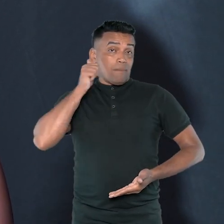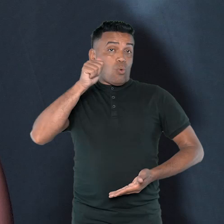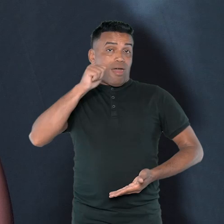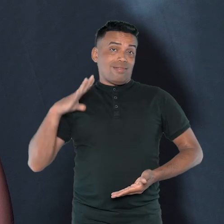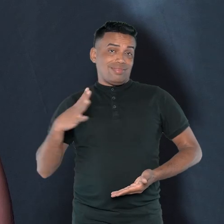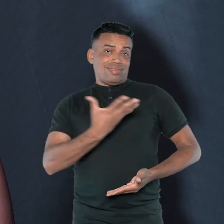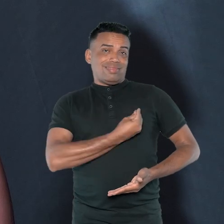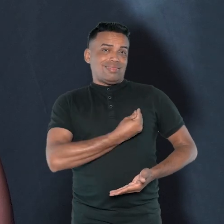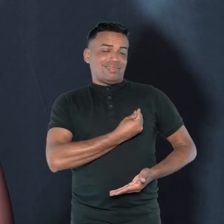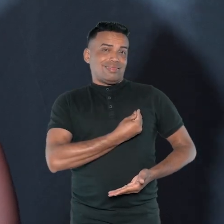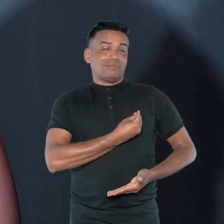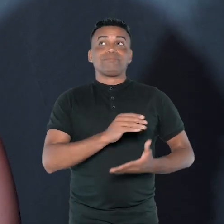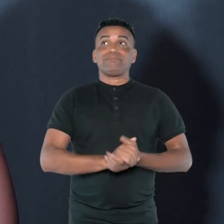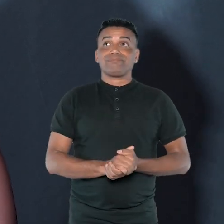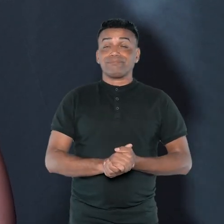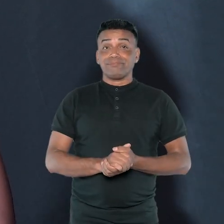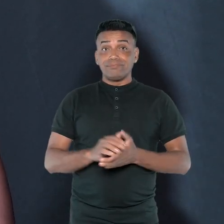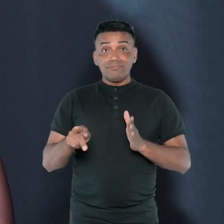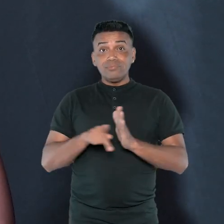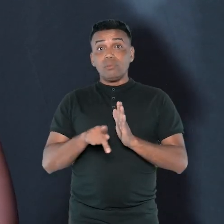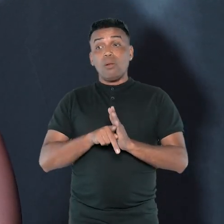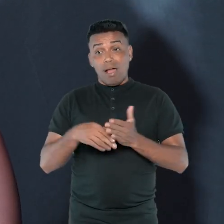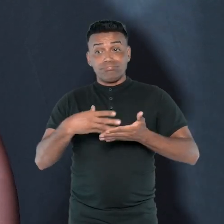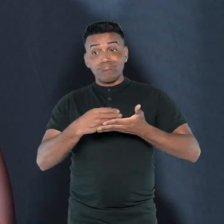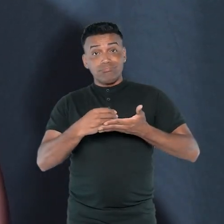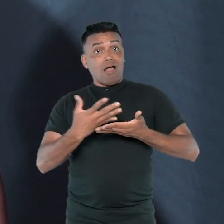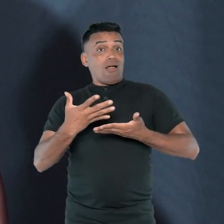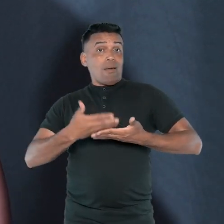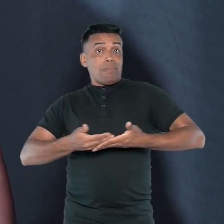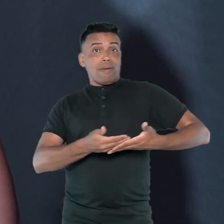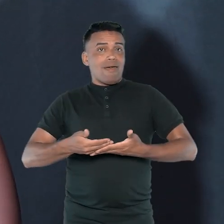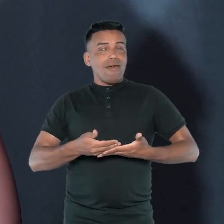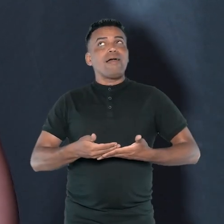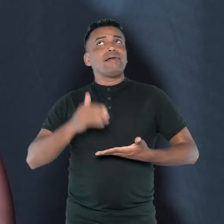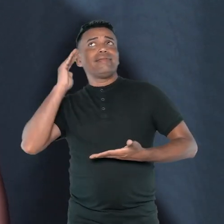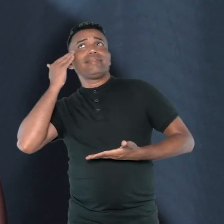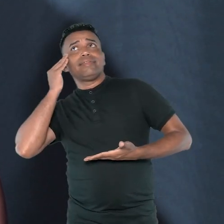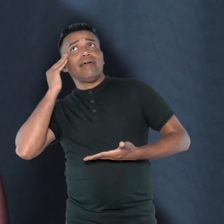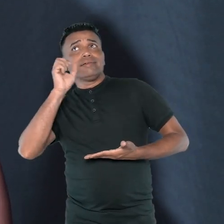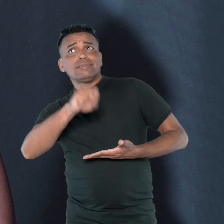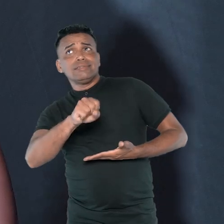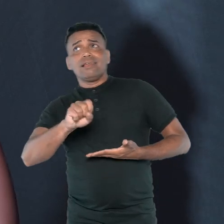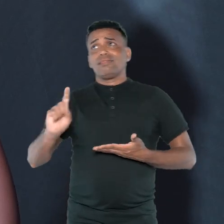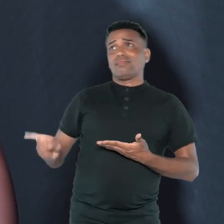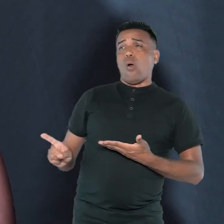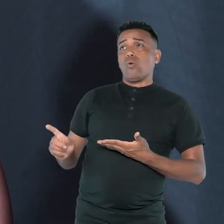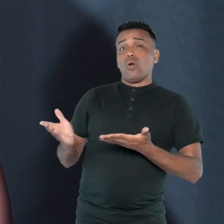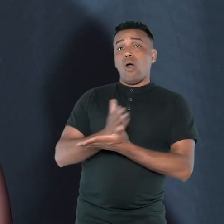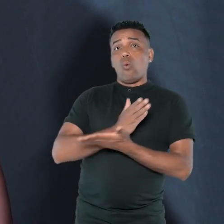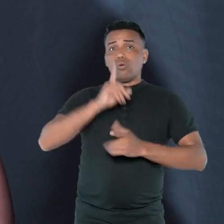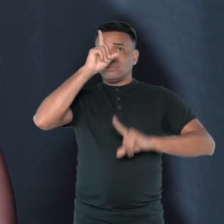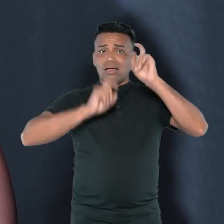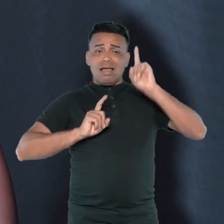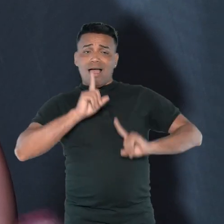trans que inclusive amamentou, e dessa possibilidade de se entender ou não, né? Tipo, assim, a partir de alguns gestos,